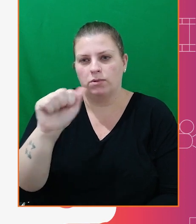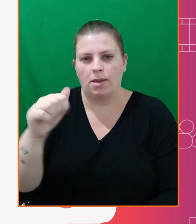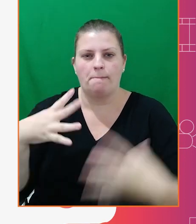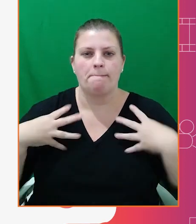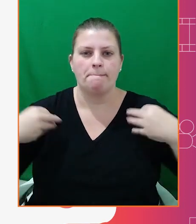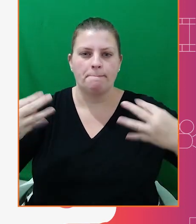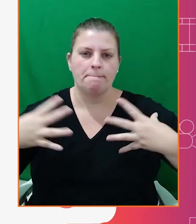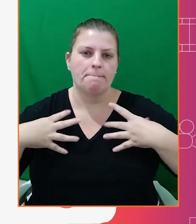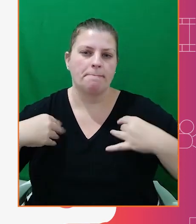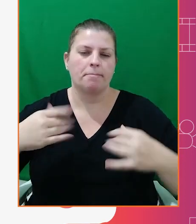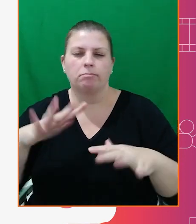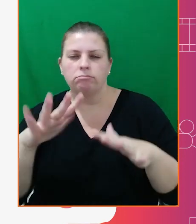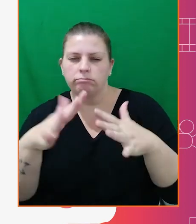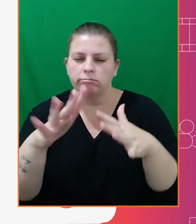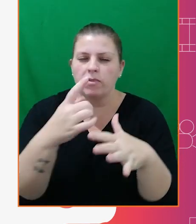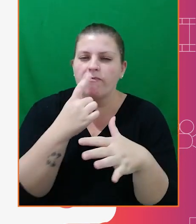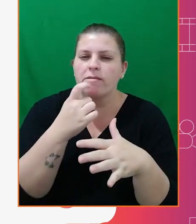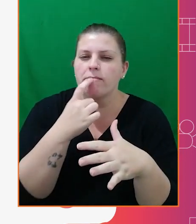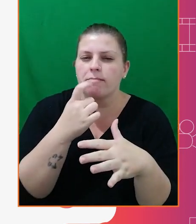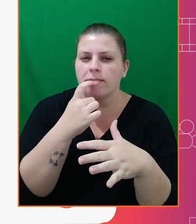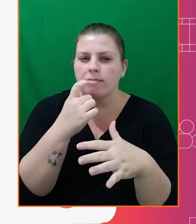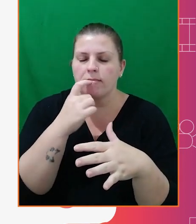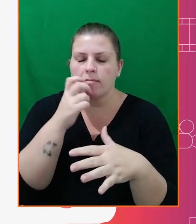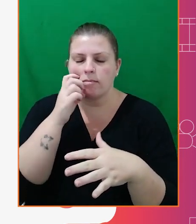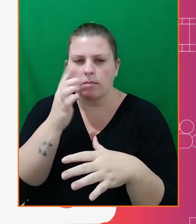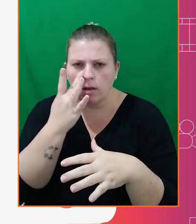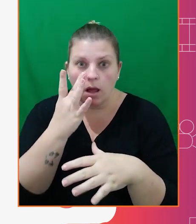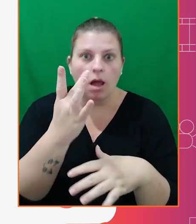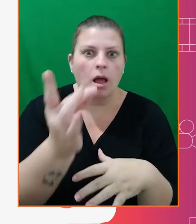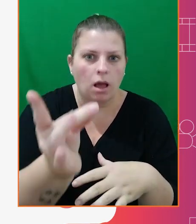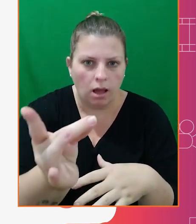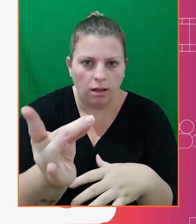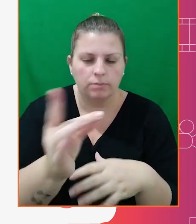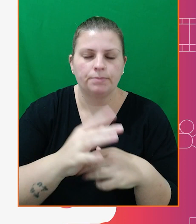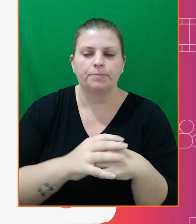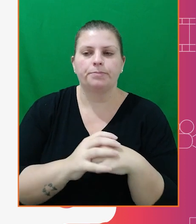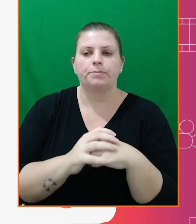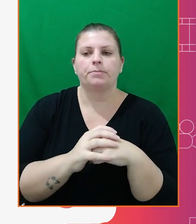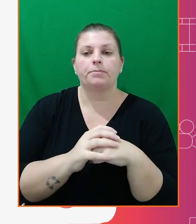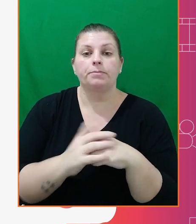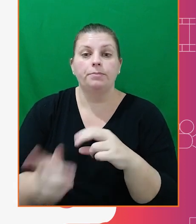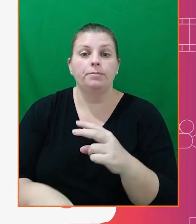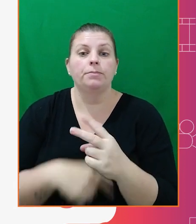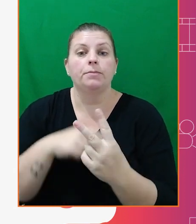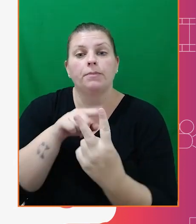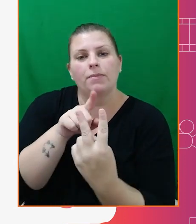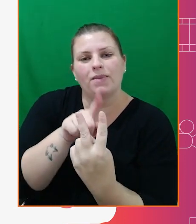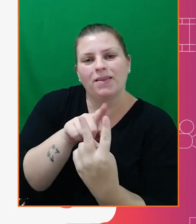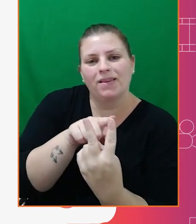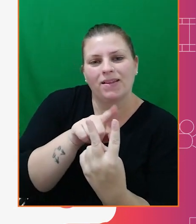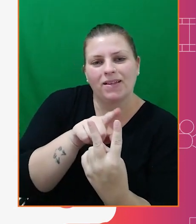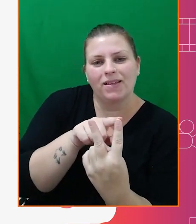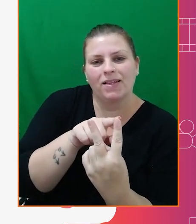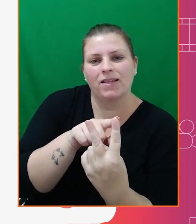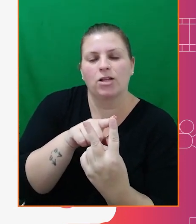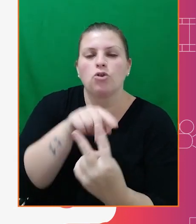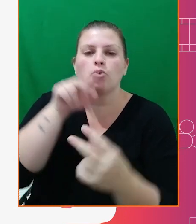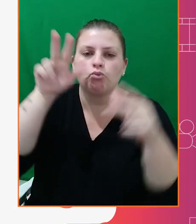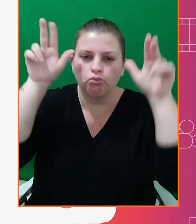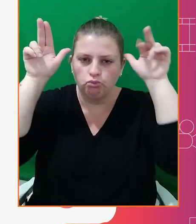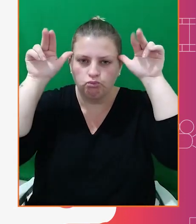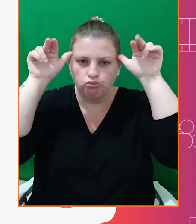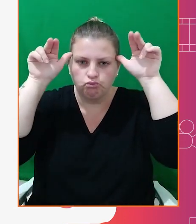avermelhada, o que dá destaque e chama atenção para ele. A outra personagem é uma coelha e tem